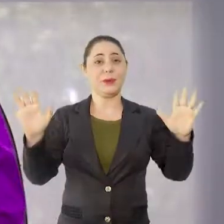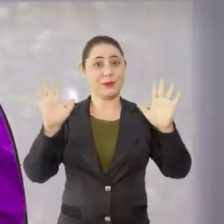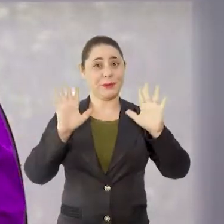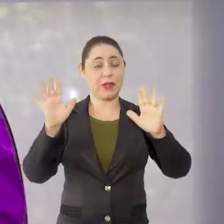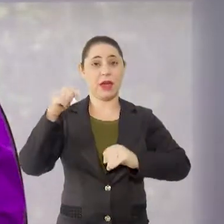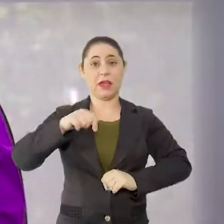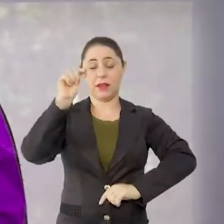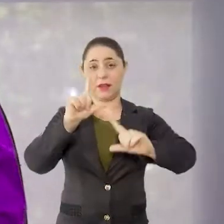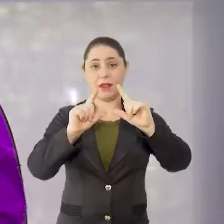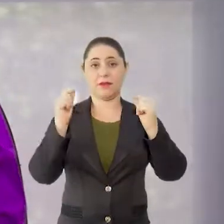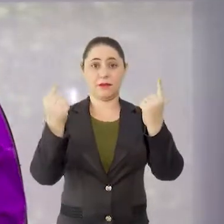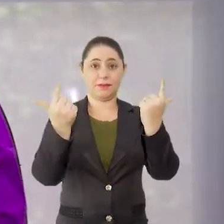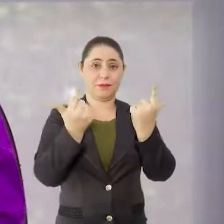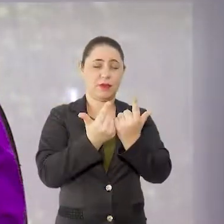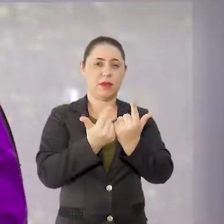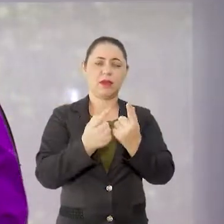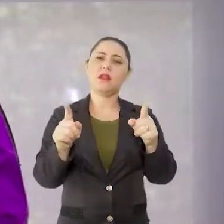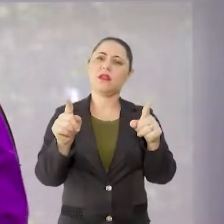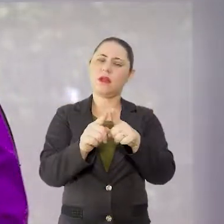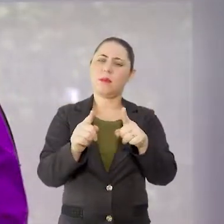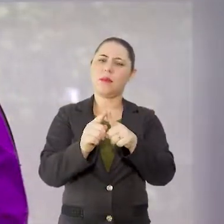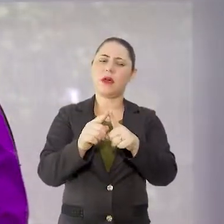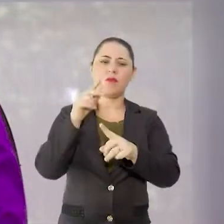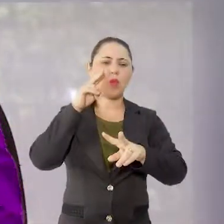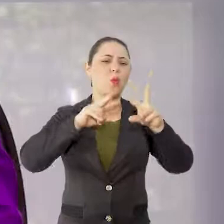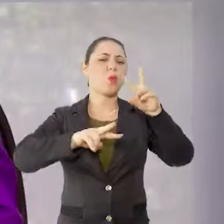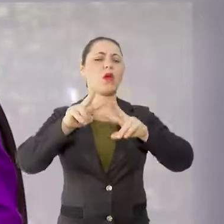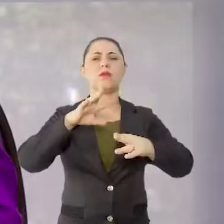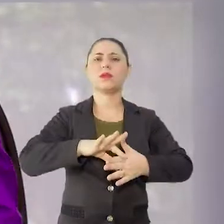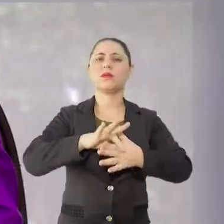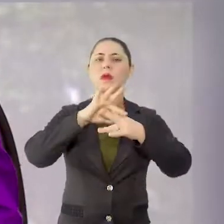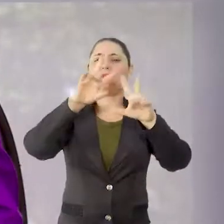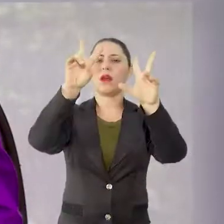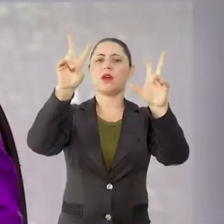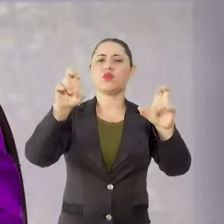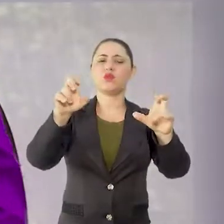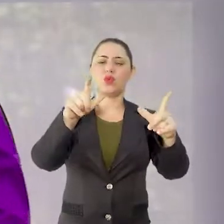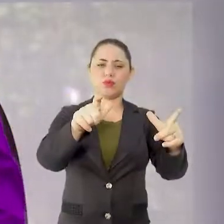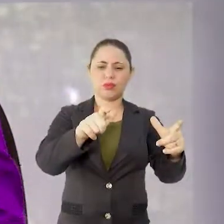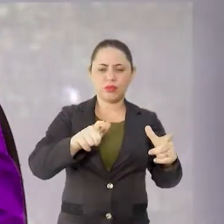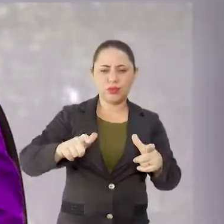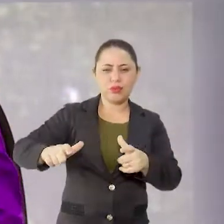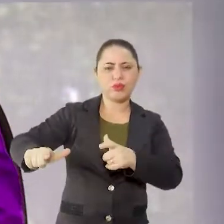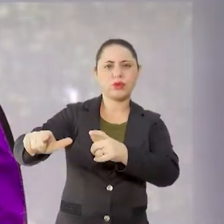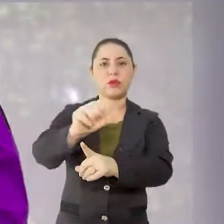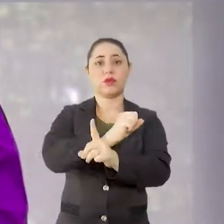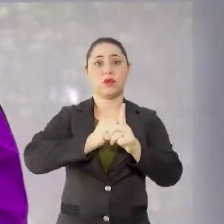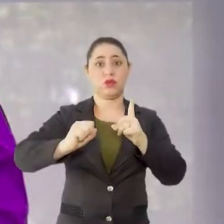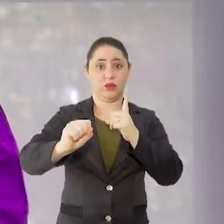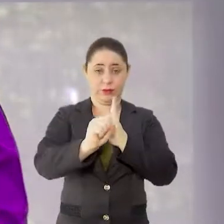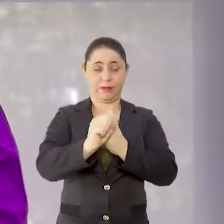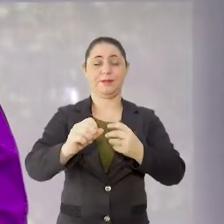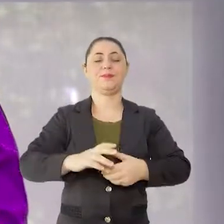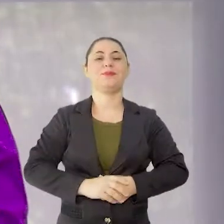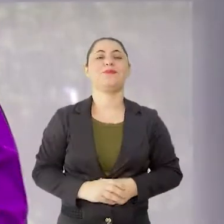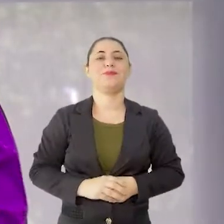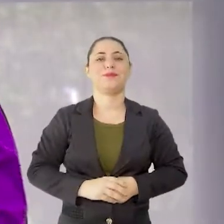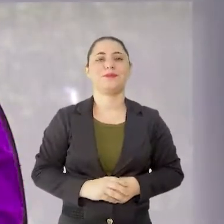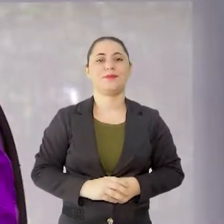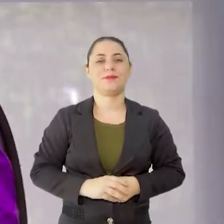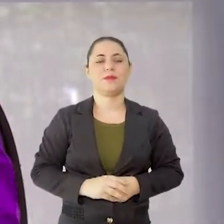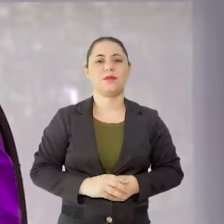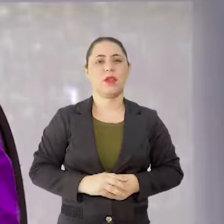Olá! Aqui na TV Assembleia você também acompanha os principais assuntos que abrangem os mais diversos setores da nossa